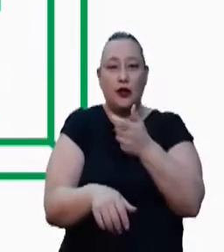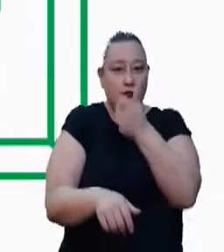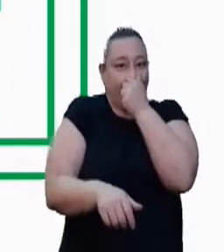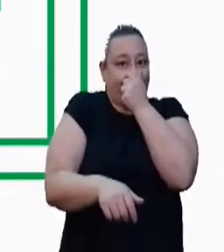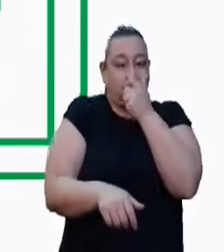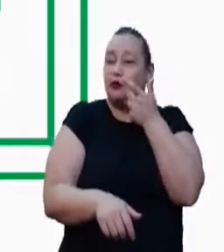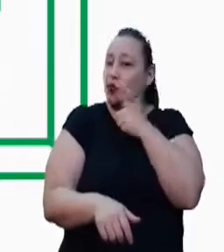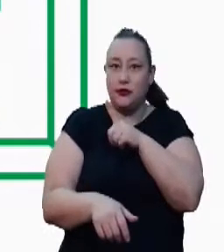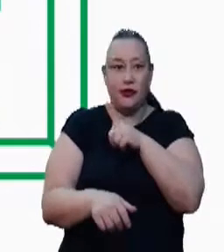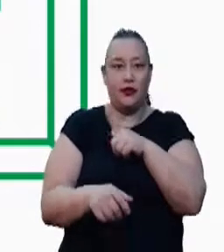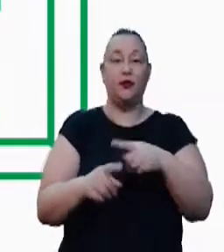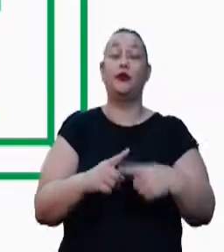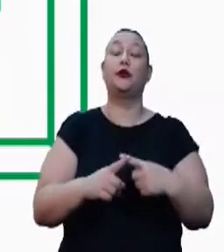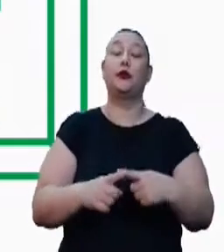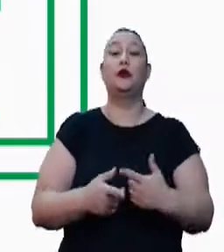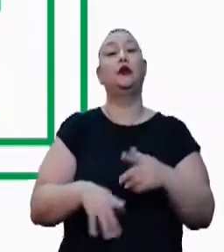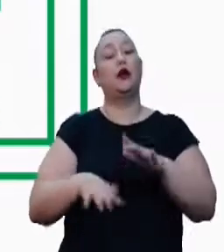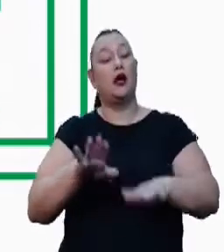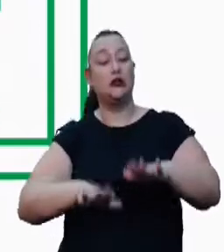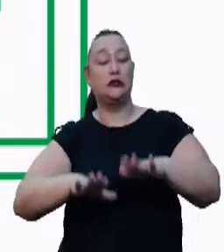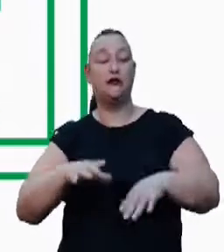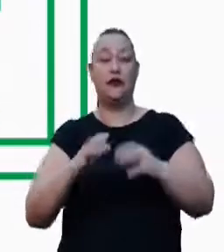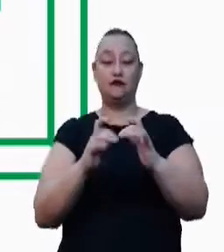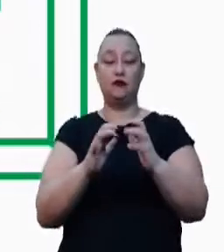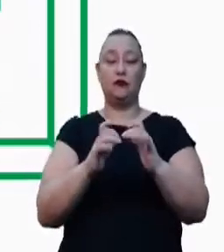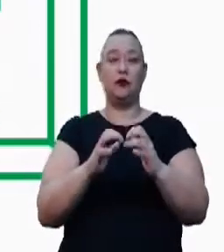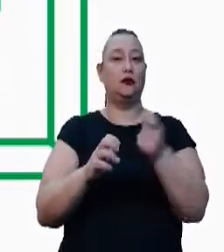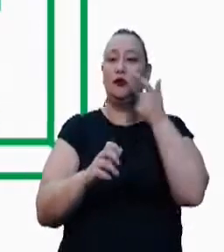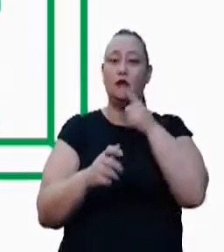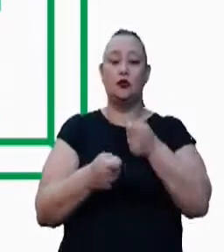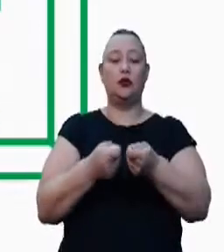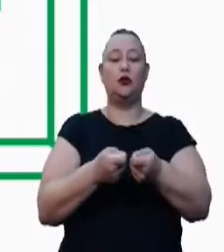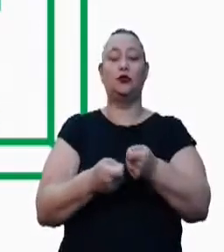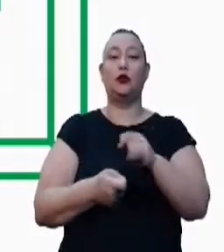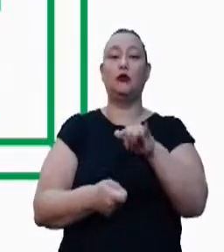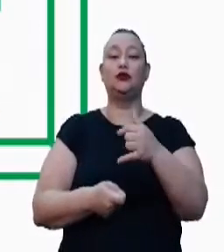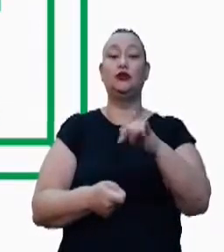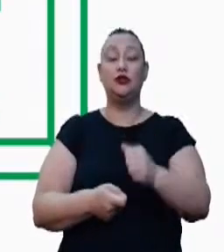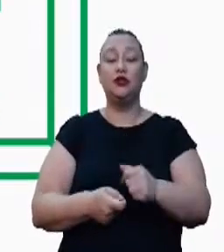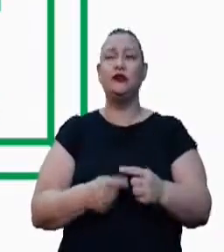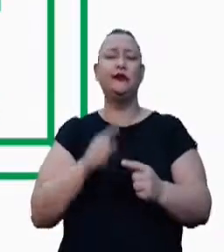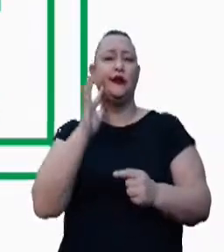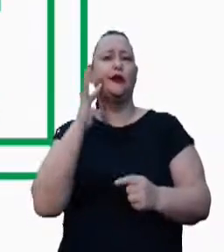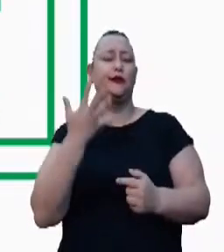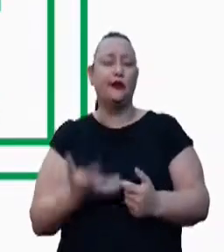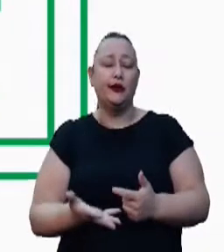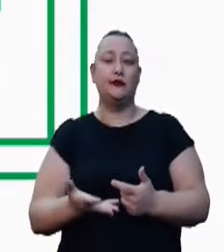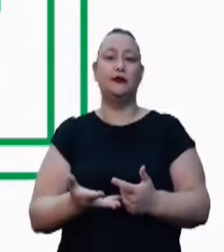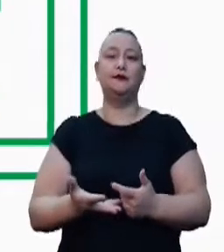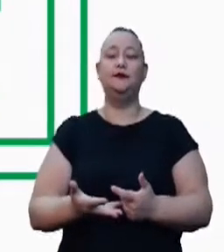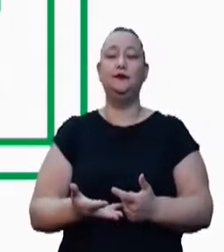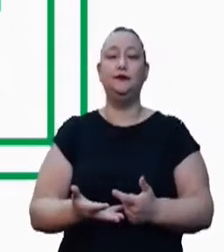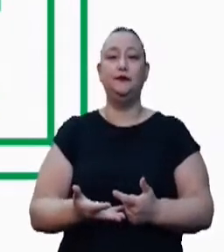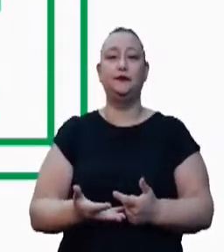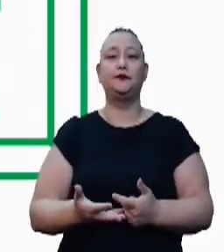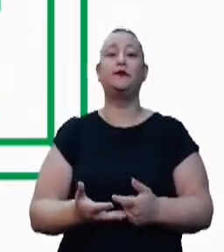incontinência urinária causada por algumas alterações neurológicas, né? O que acontece com a incontinência urinária? É